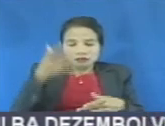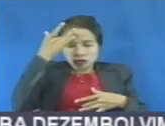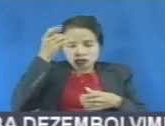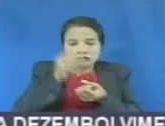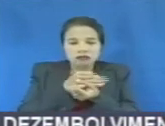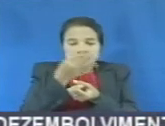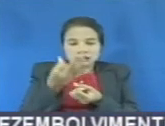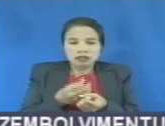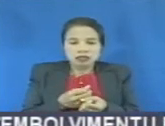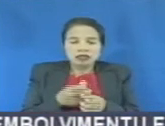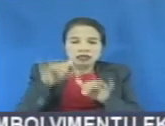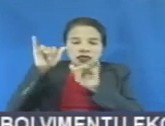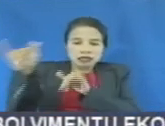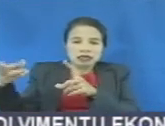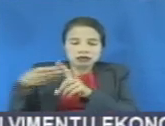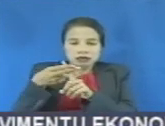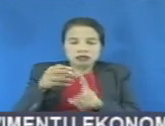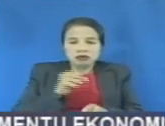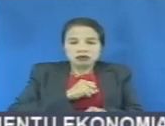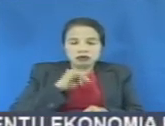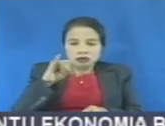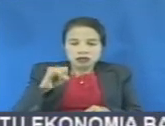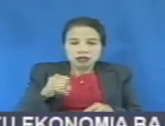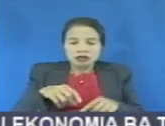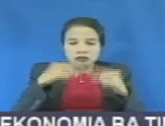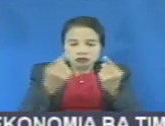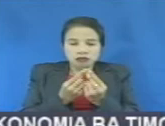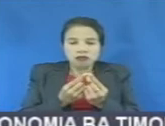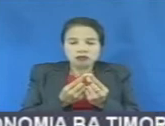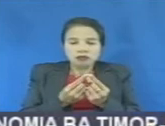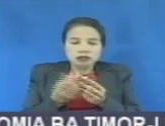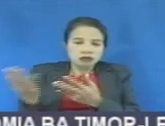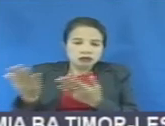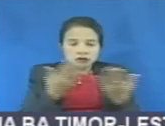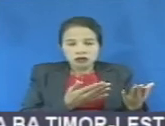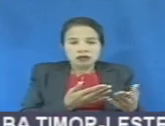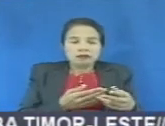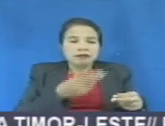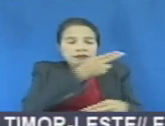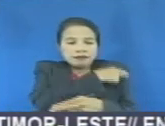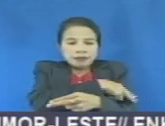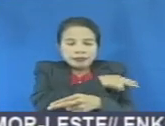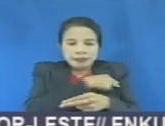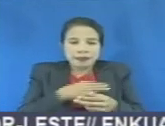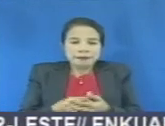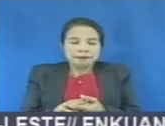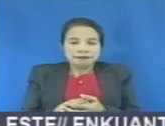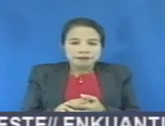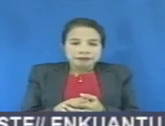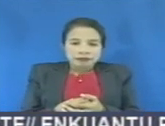COVID-19 recensia, rela quarentena suai, no equipa vigilância se evacua mais centro de isolamento, o